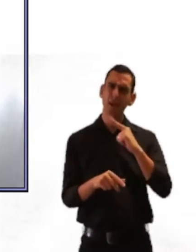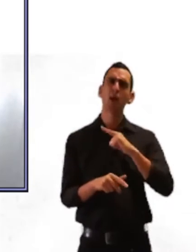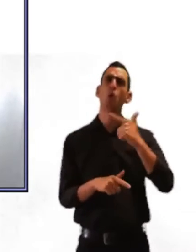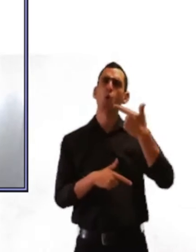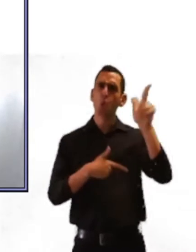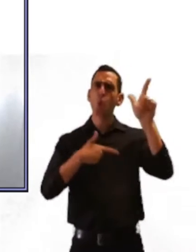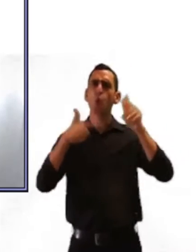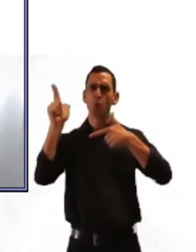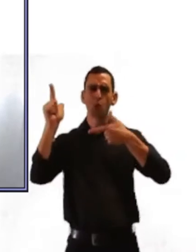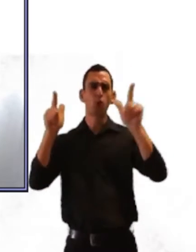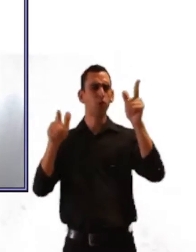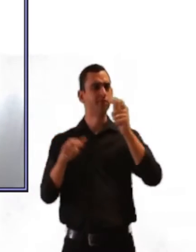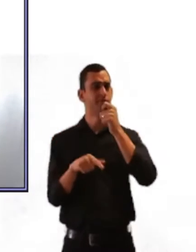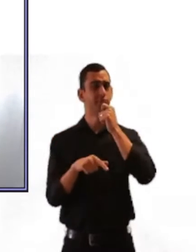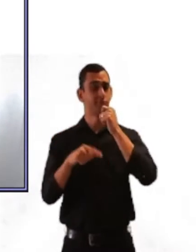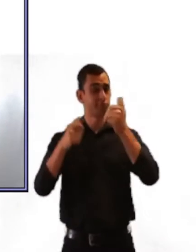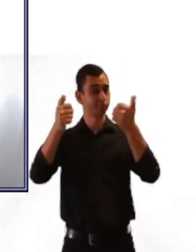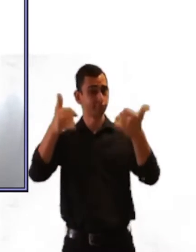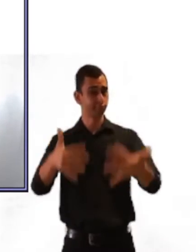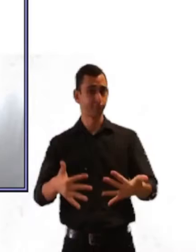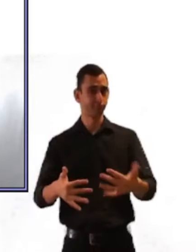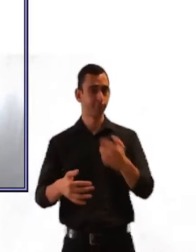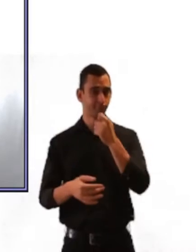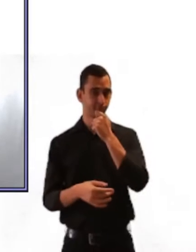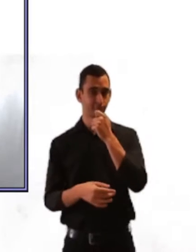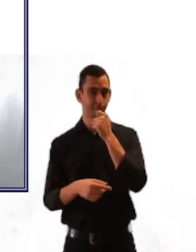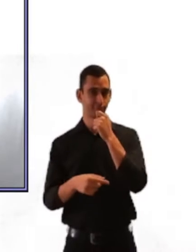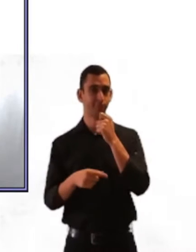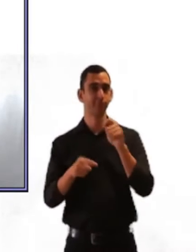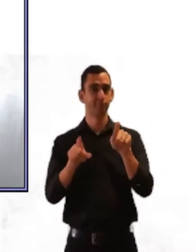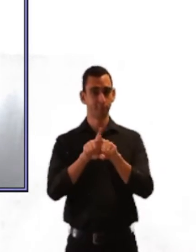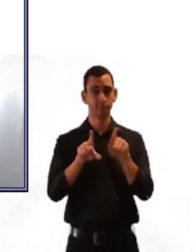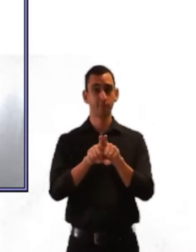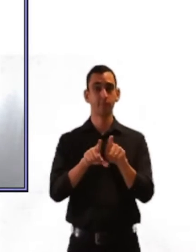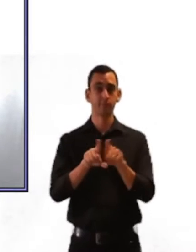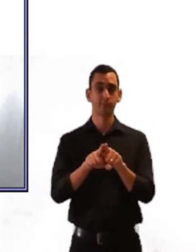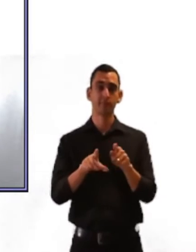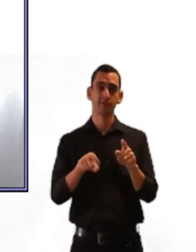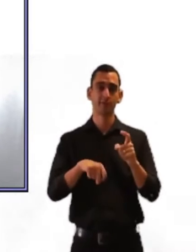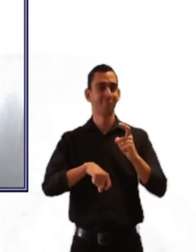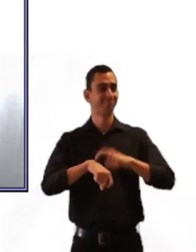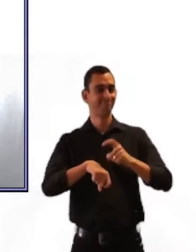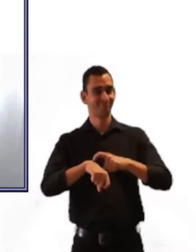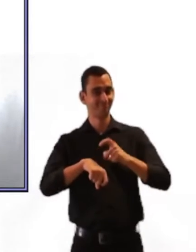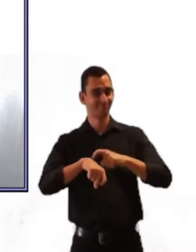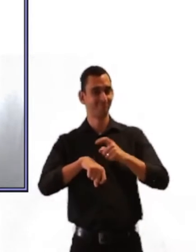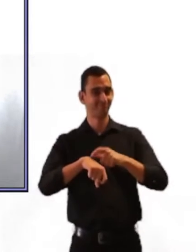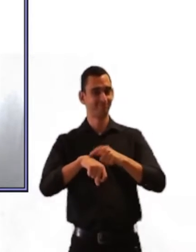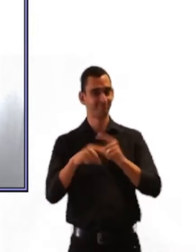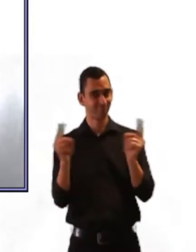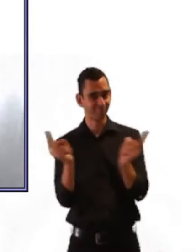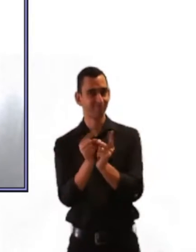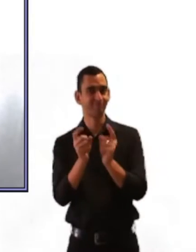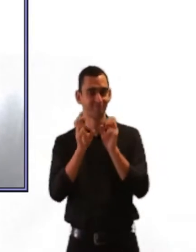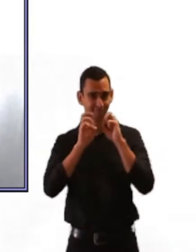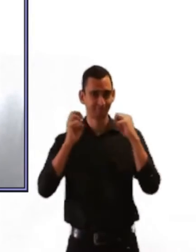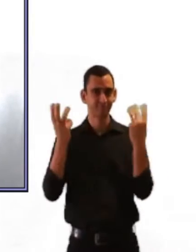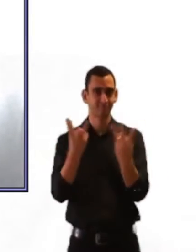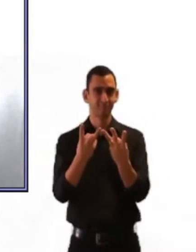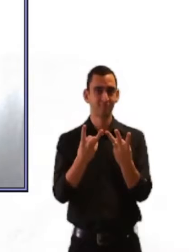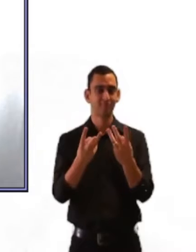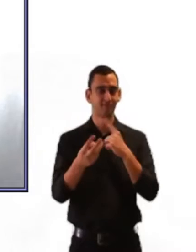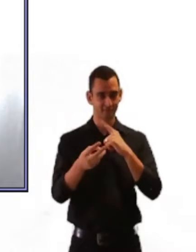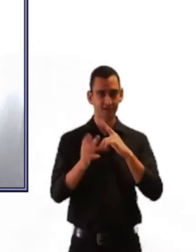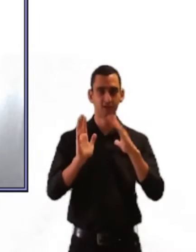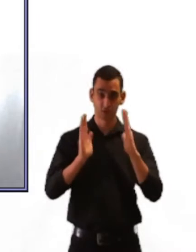modelos, né? Vários outros modelos, mas em razão da brevidade aqui do nosso webinar, eu trouxe os